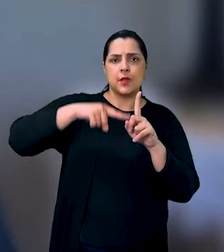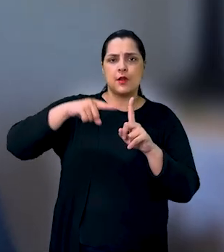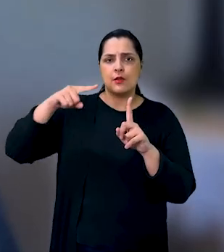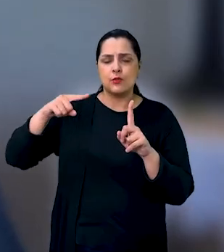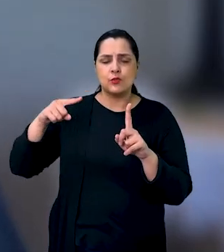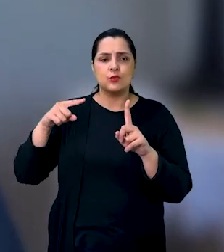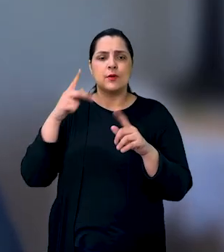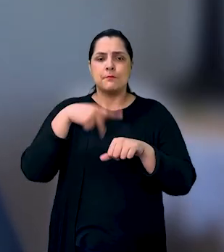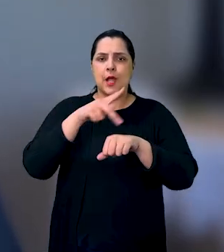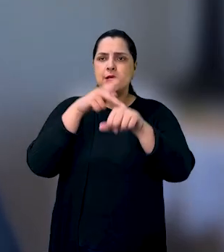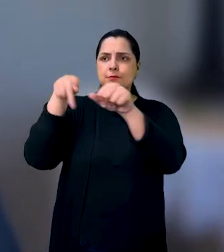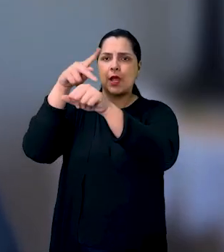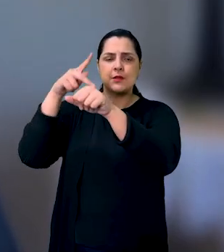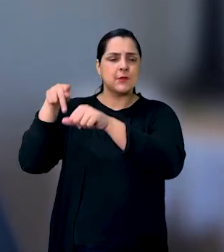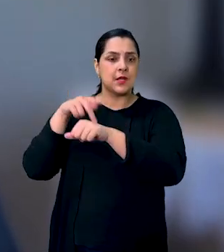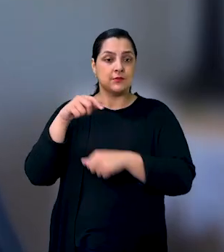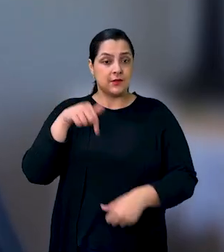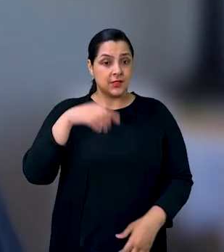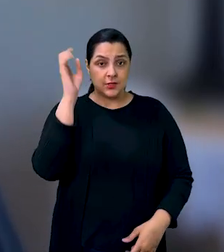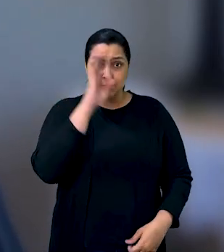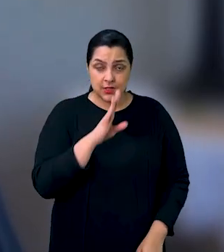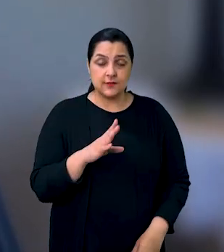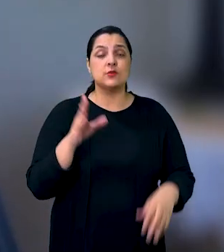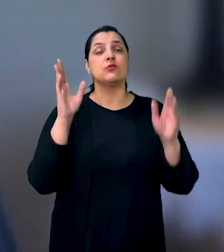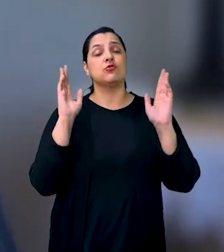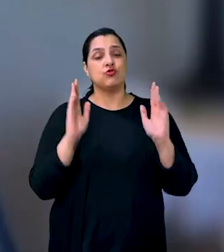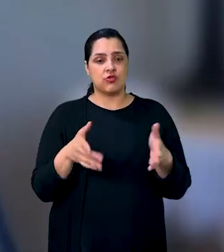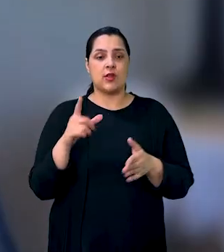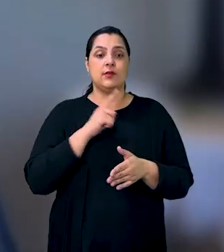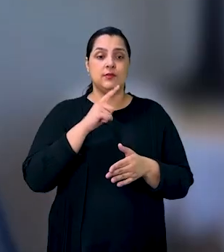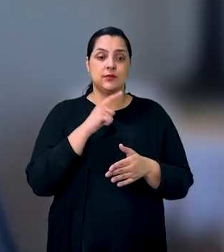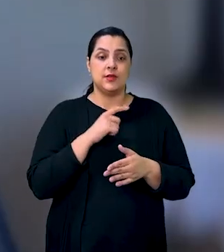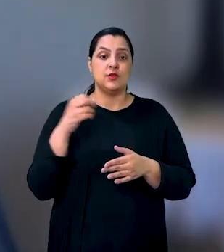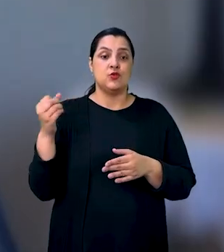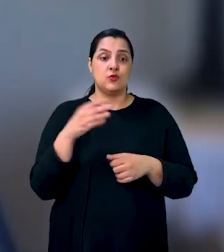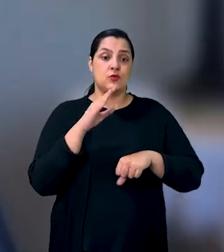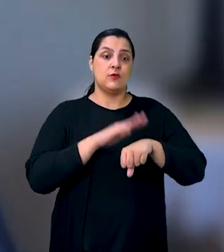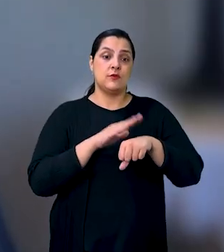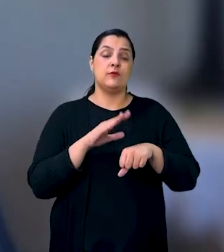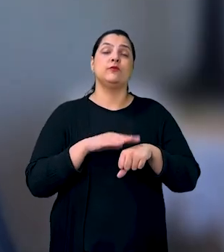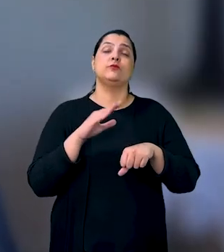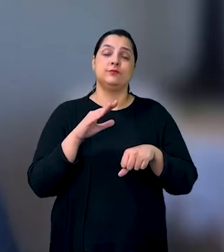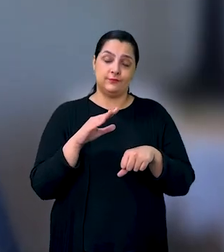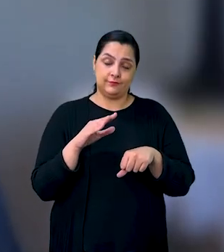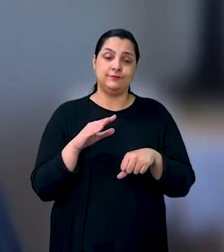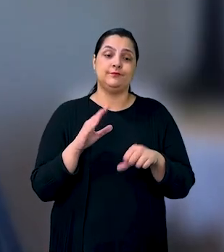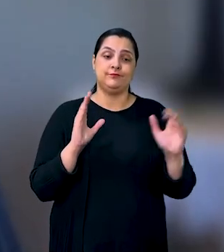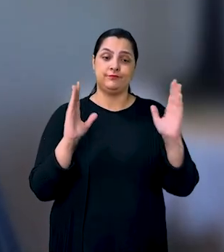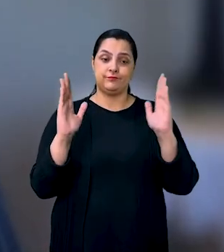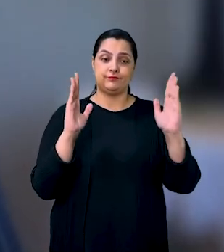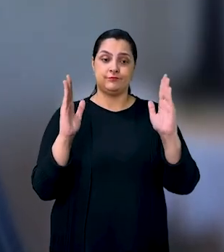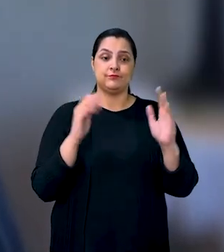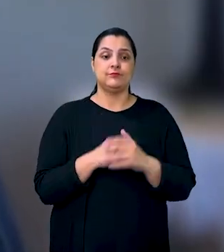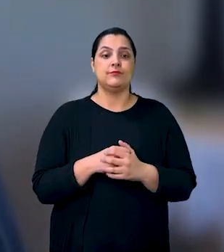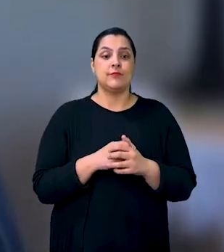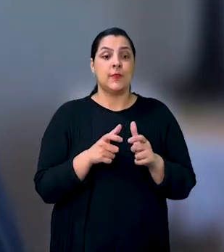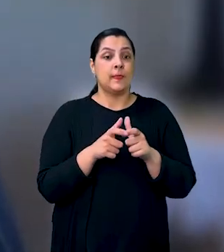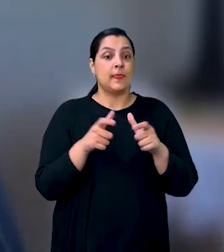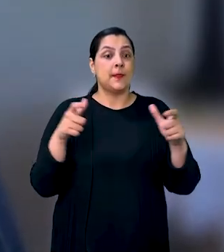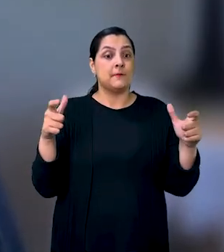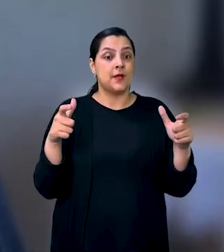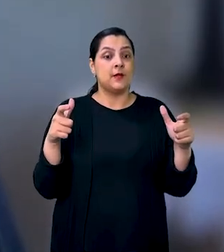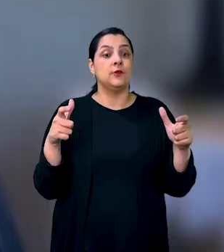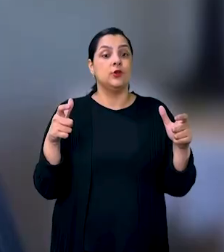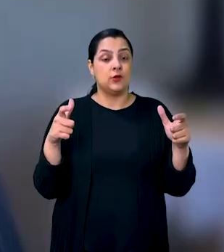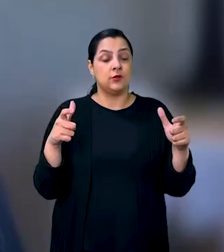temperatura em vários países do mundo. No Brasil, nós já temos uma nova situação instalada, onde temos